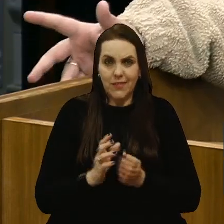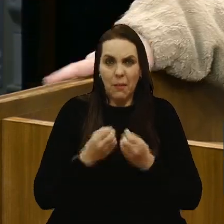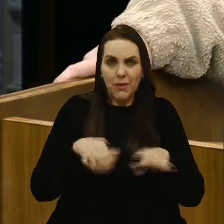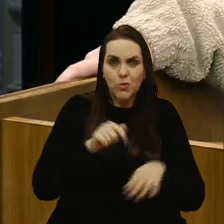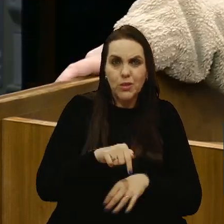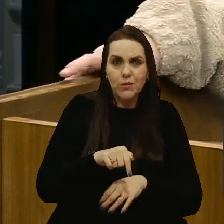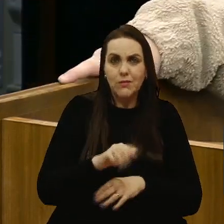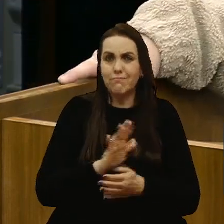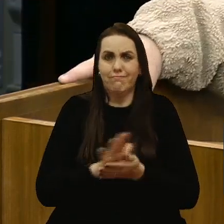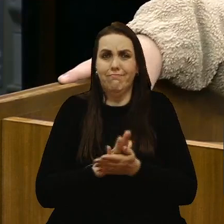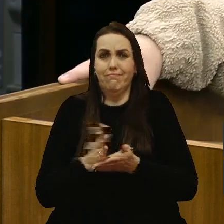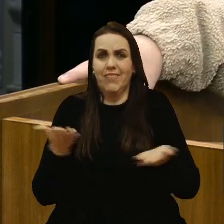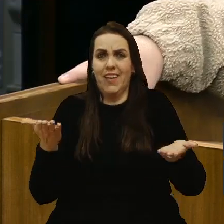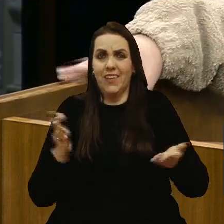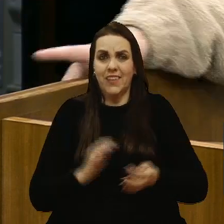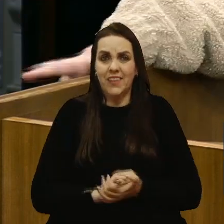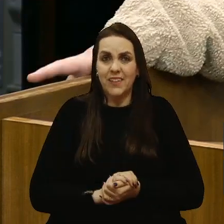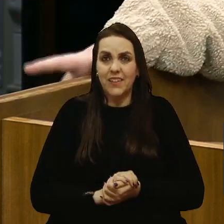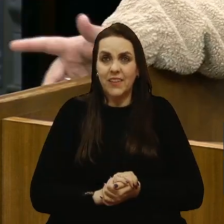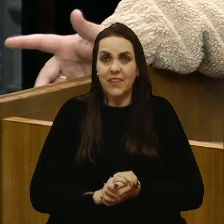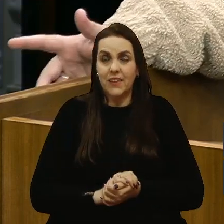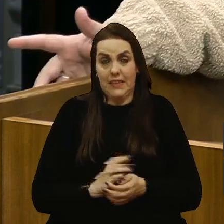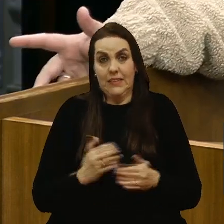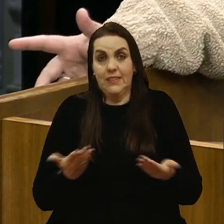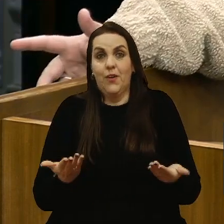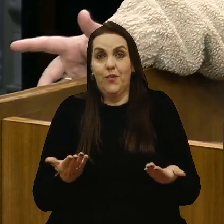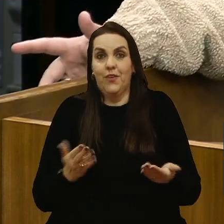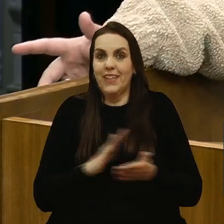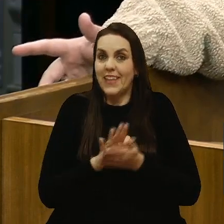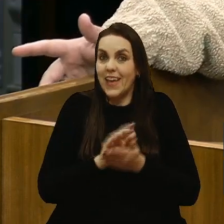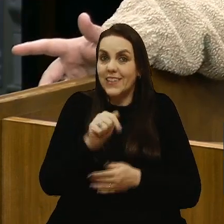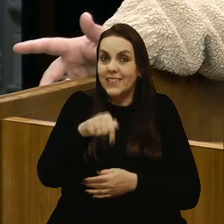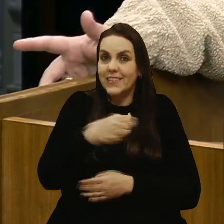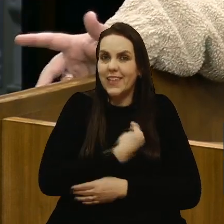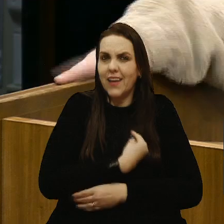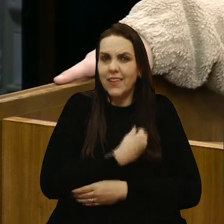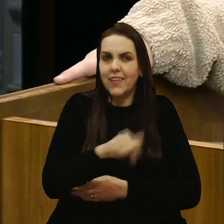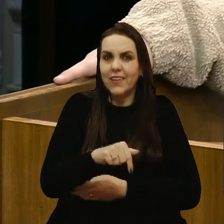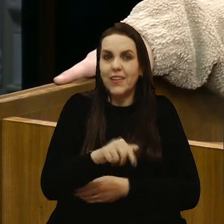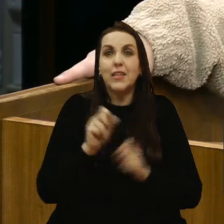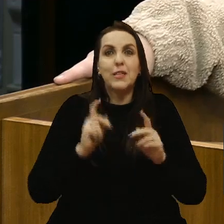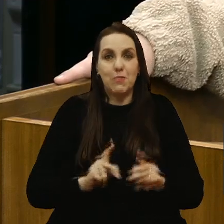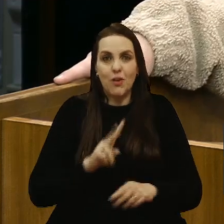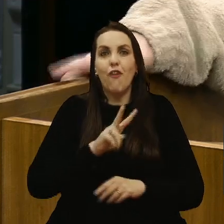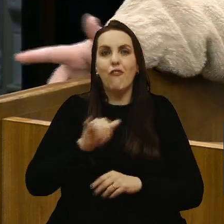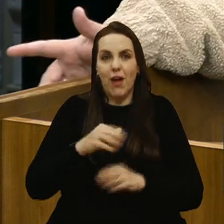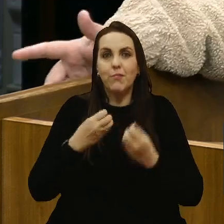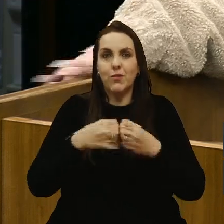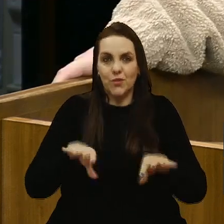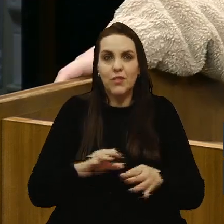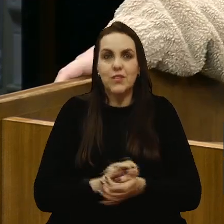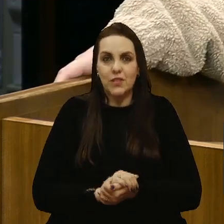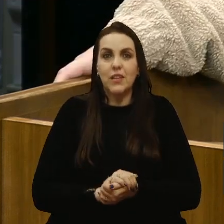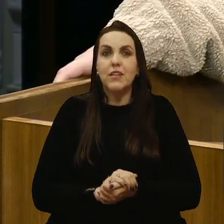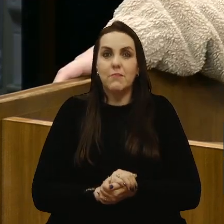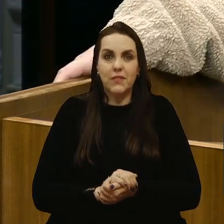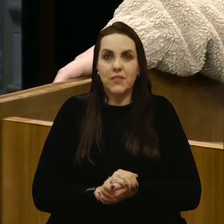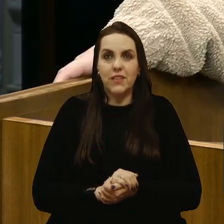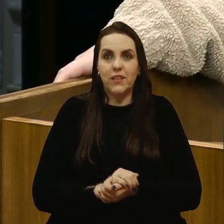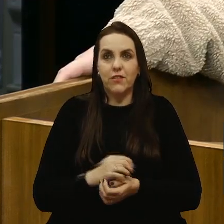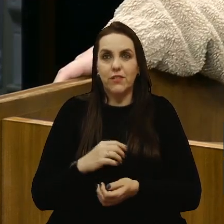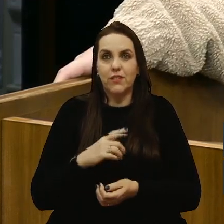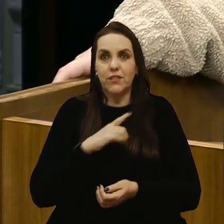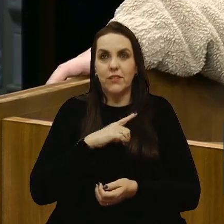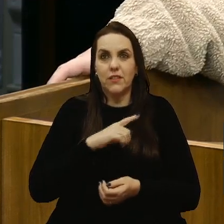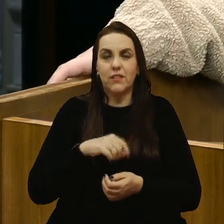Ninguém. Quer dizer, ninguém que está aqui. Tem gente que vai sair prejudicado. Por exemplo, o